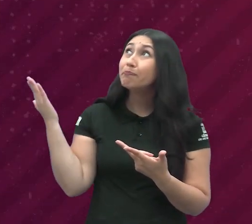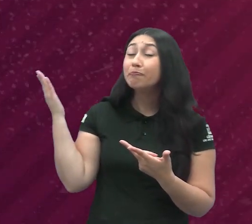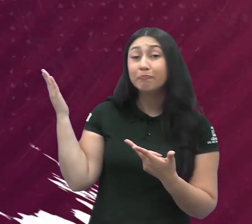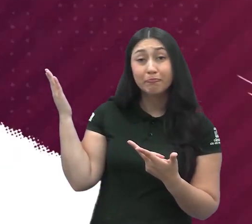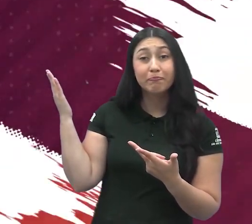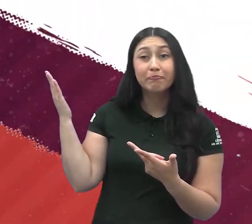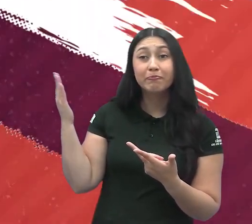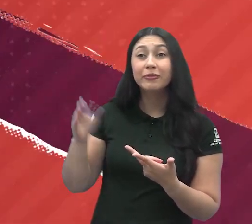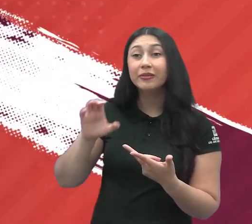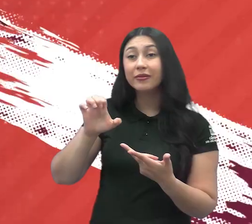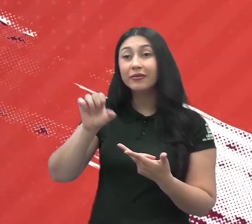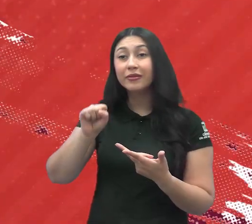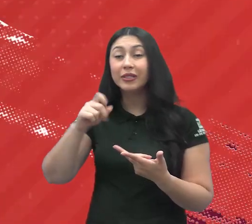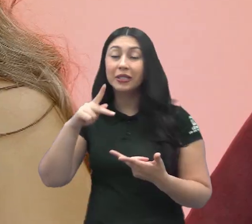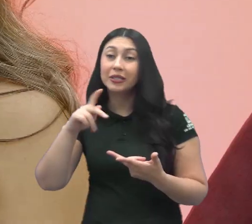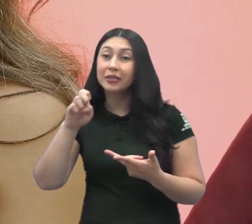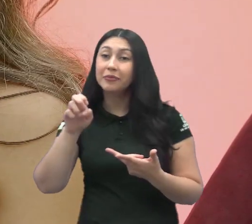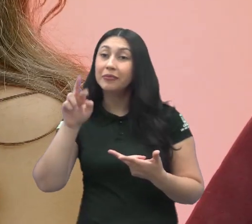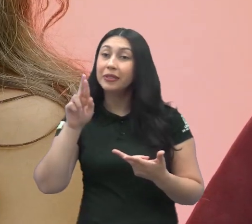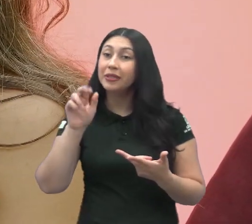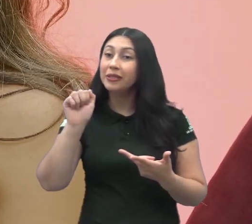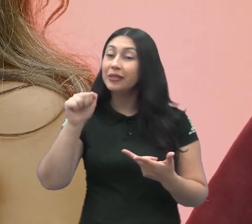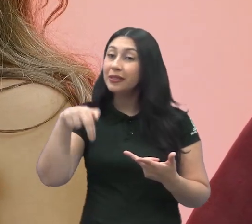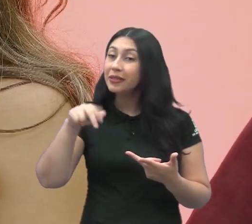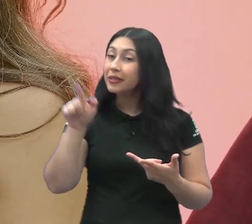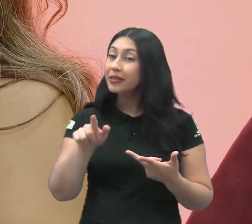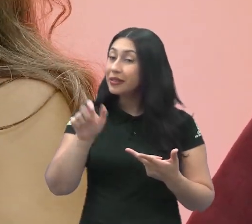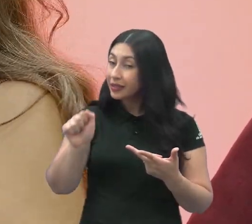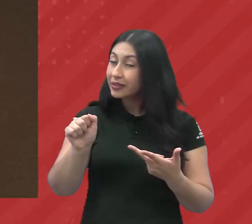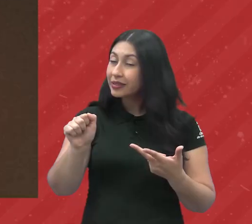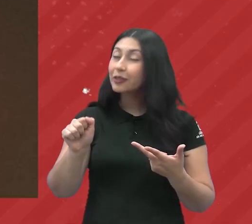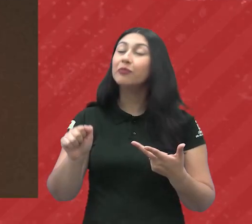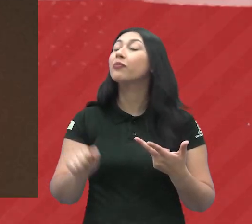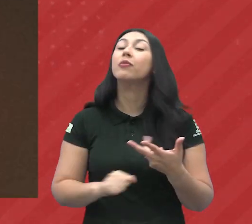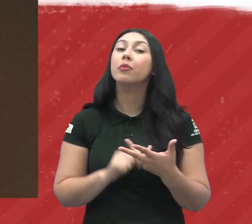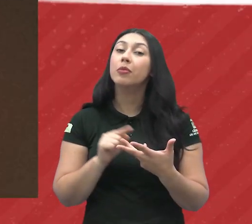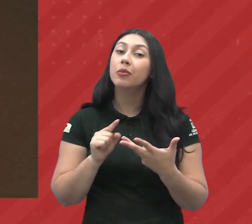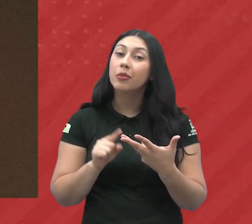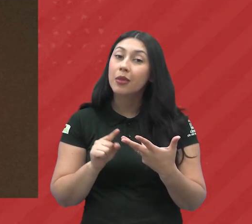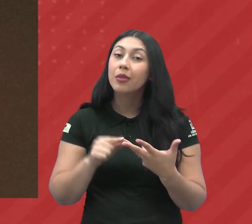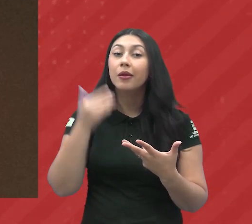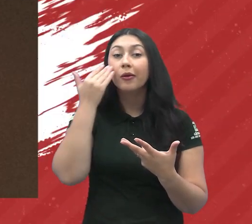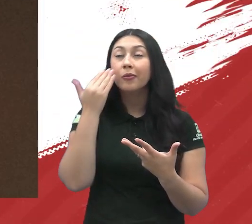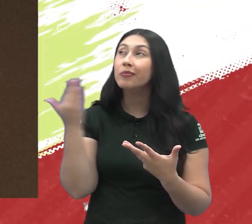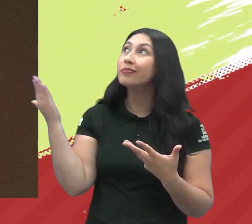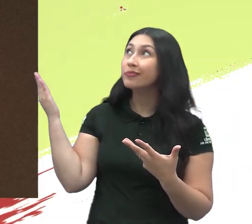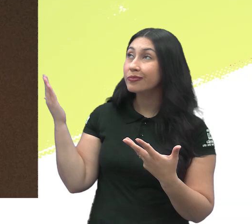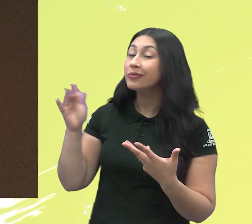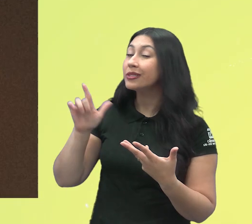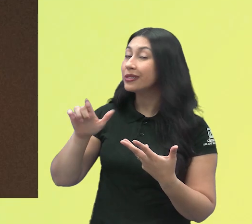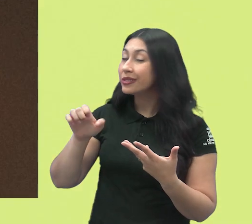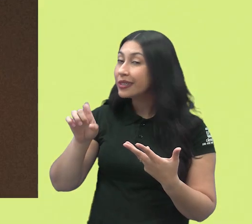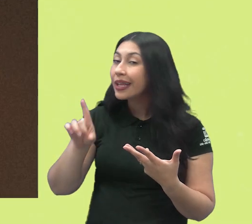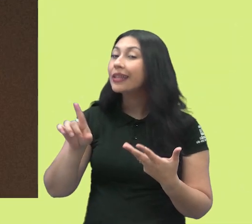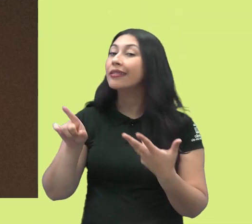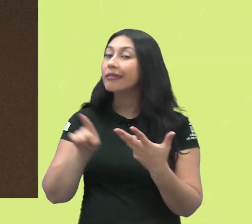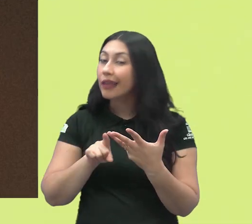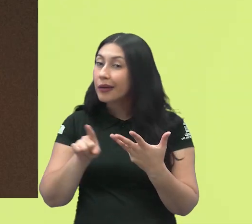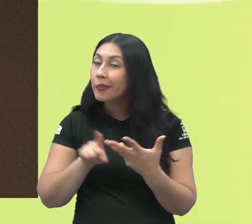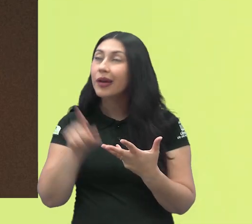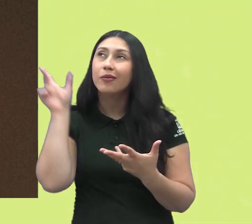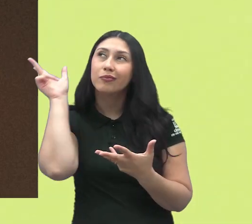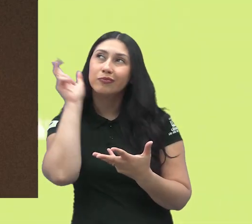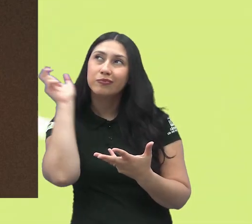musa mora, assim, que é uma baixista norte-americana. Escutei muito Lued Luna também, os álbuns dela, que eu já tinha escutado, mas voltei